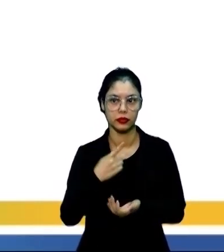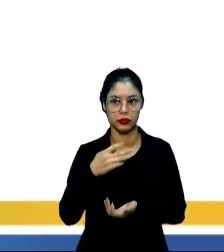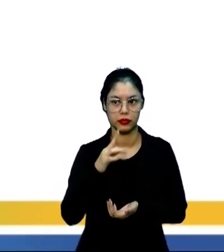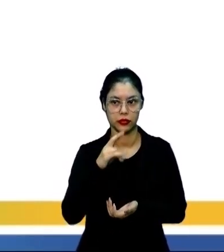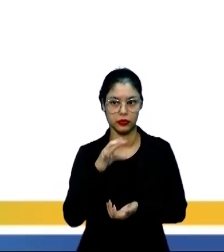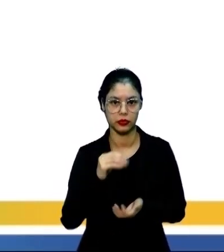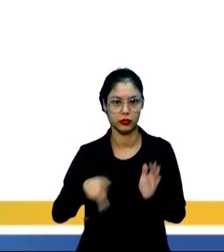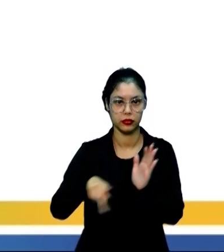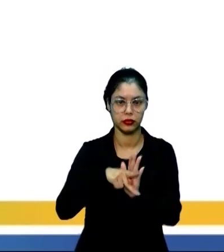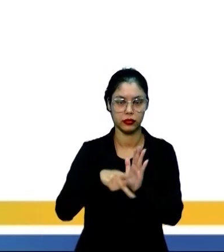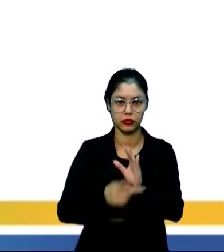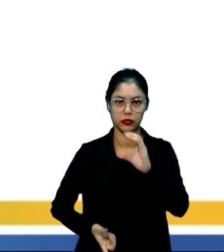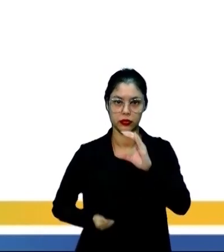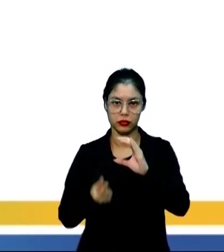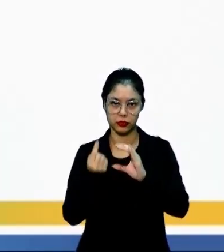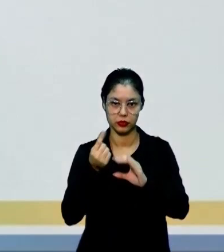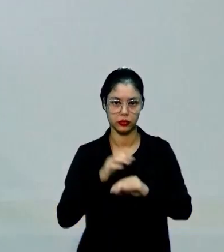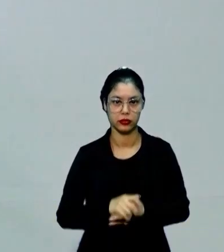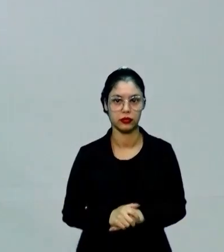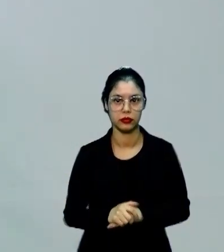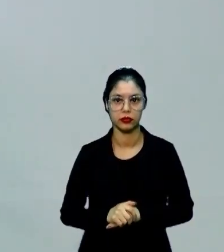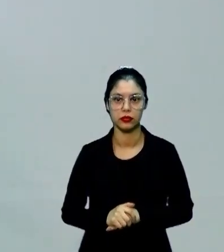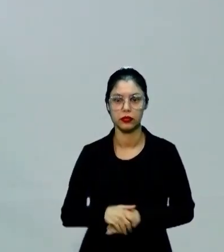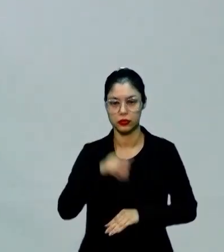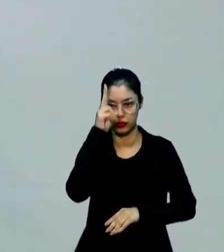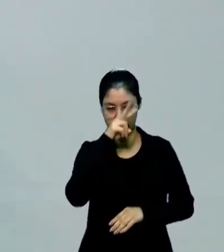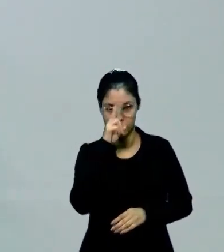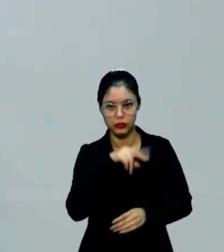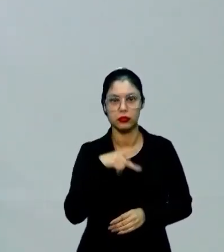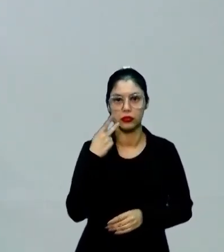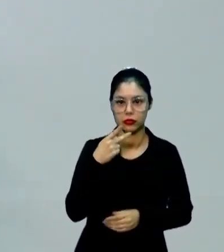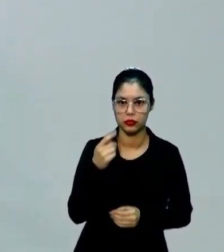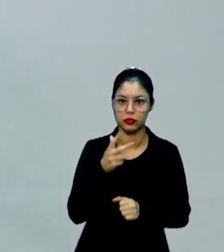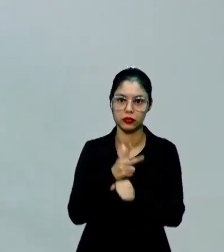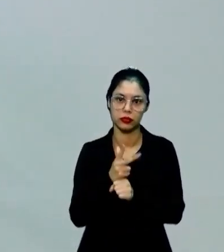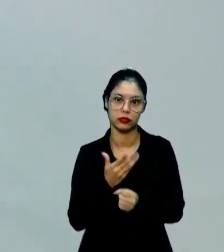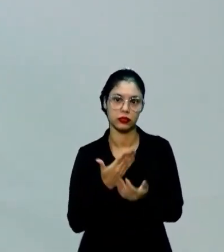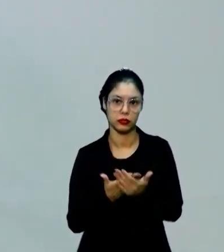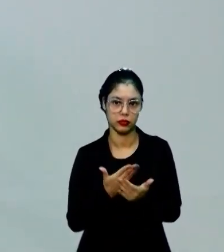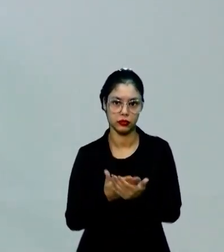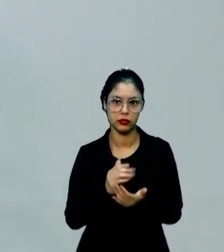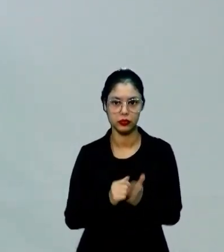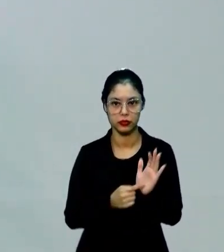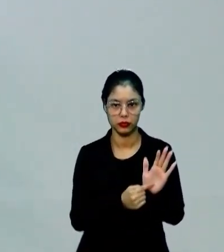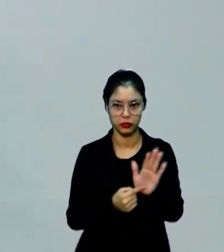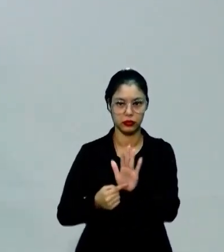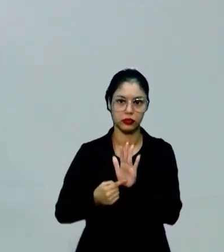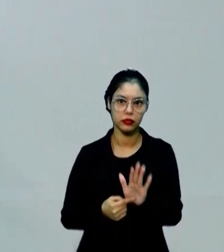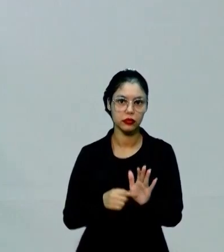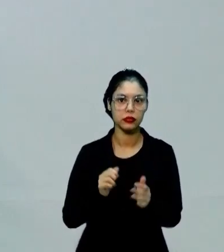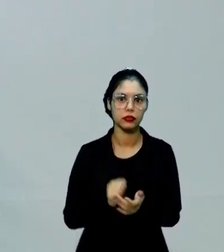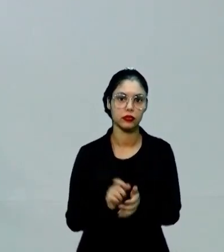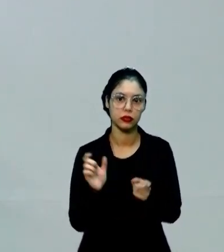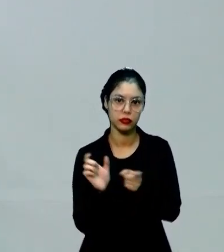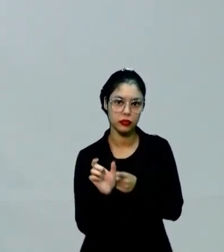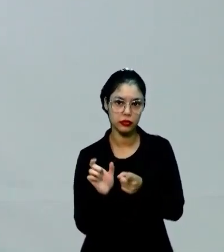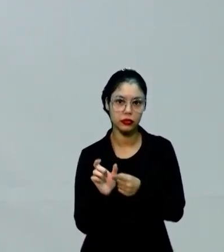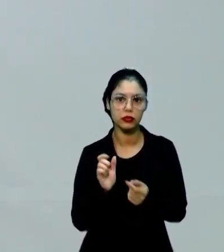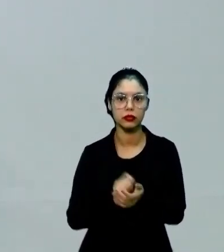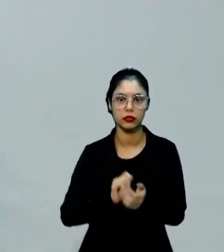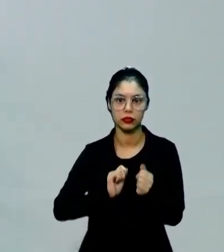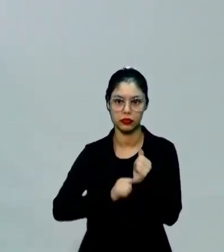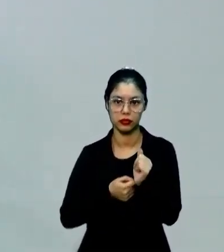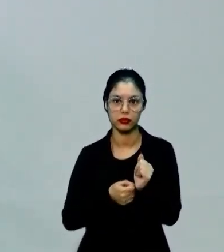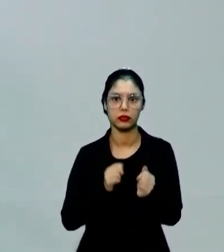na propriedade do capital. Lembram que no início da videoaula eu mostrei umas palavras-chave